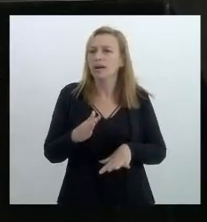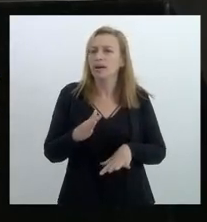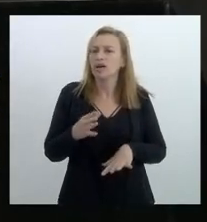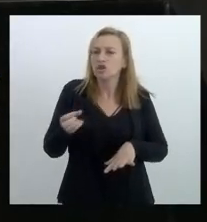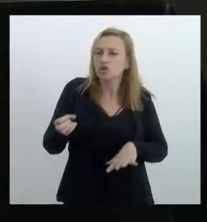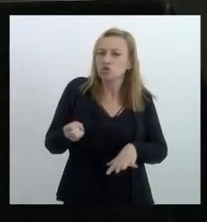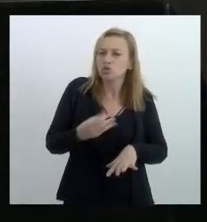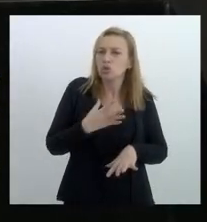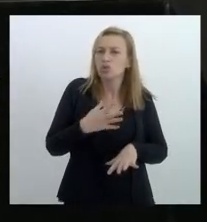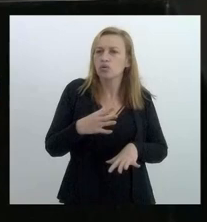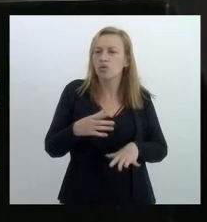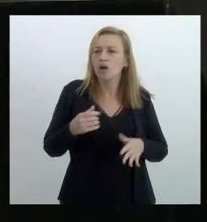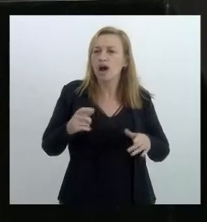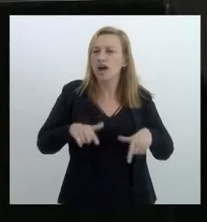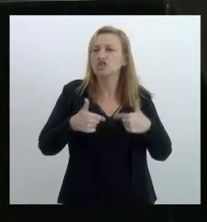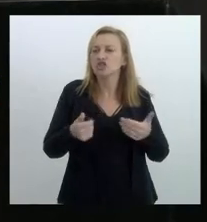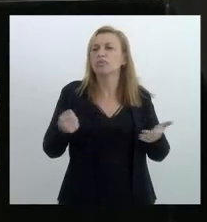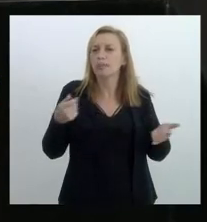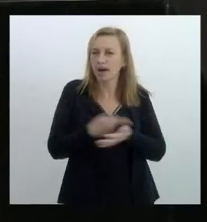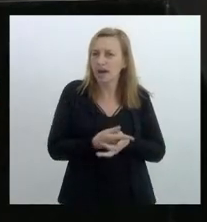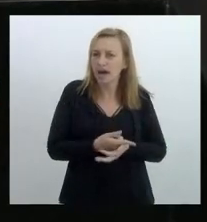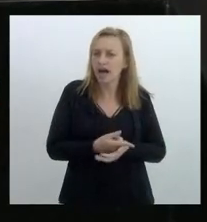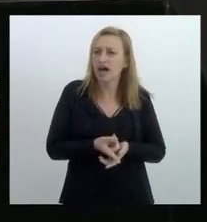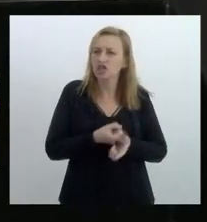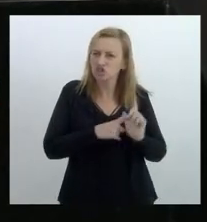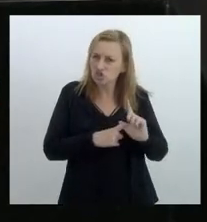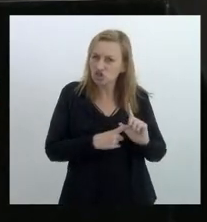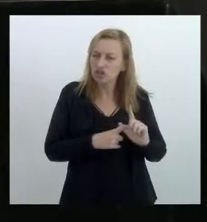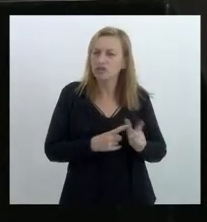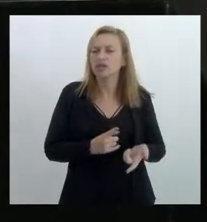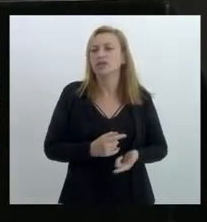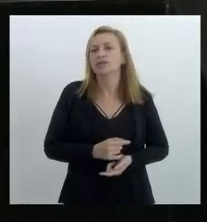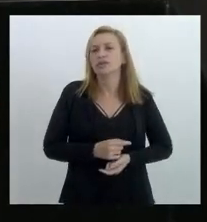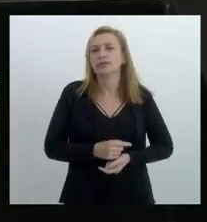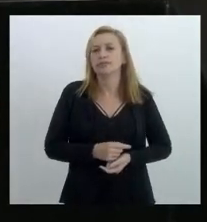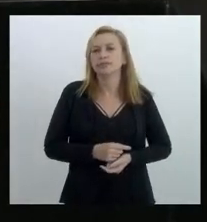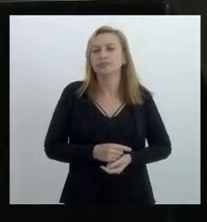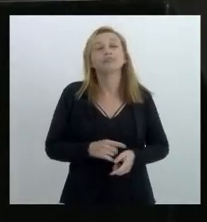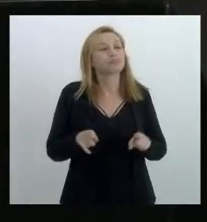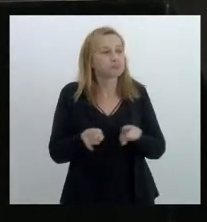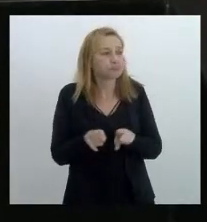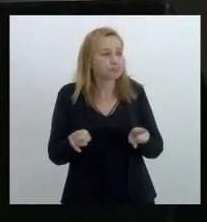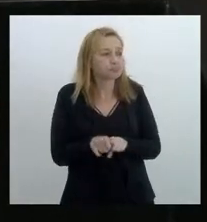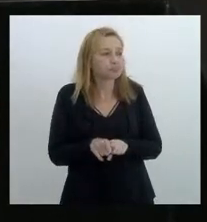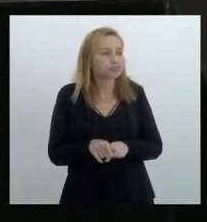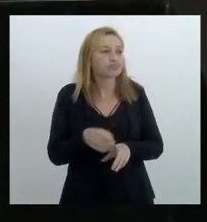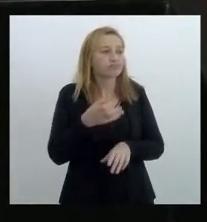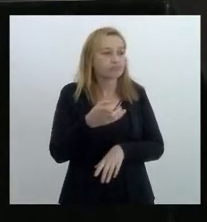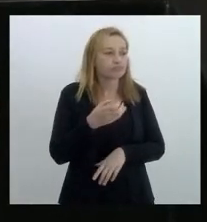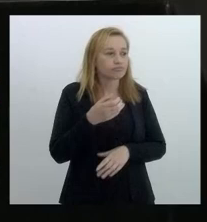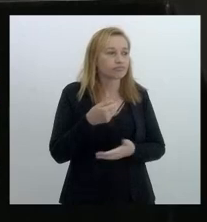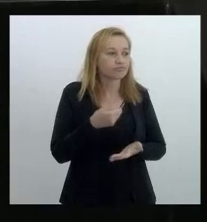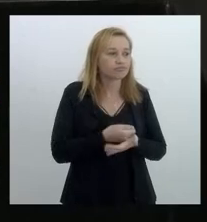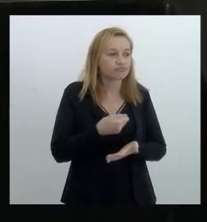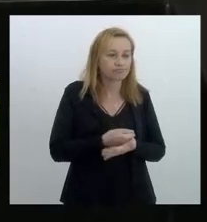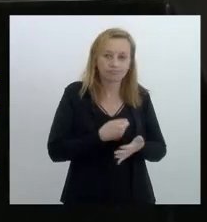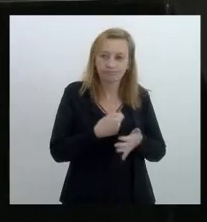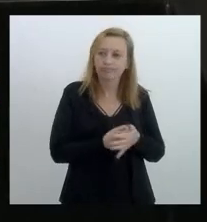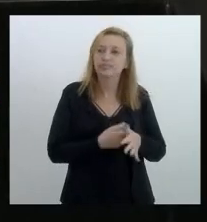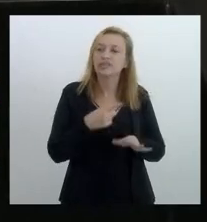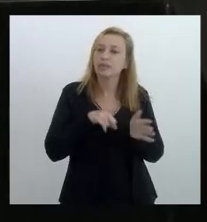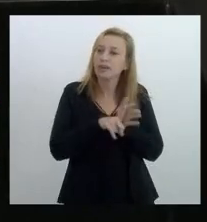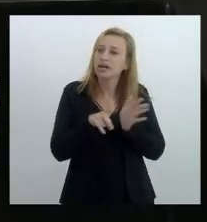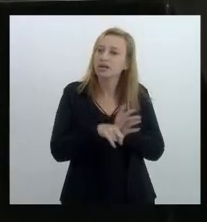novas formas de pagamento dessa dívida, desse saldo devedor, né? E também queria insistir na pergunta, né,